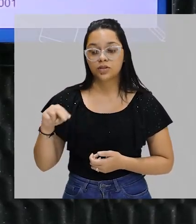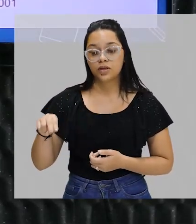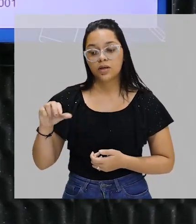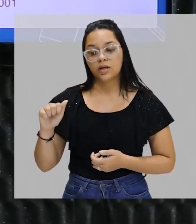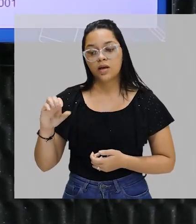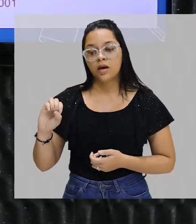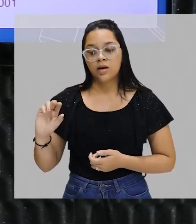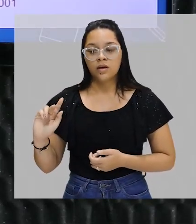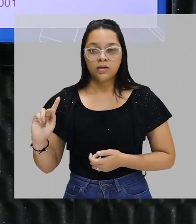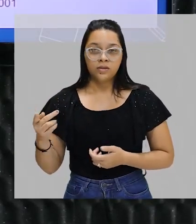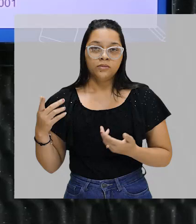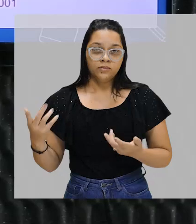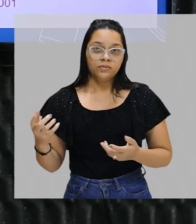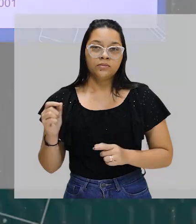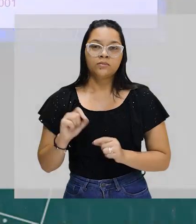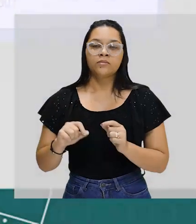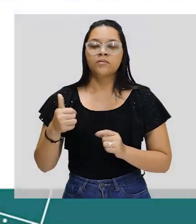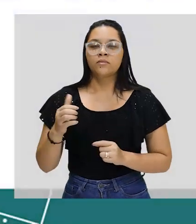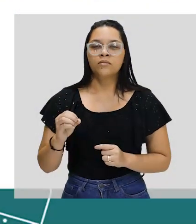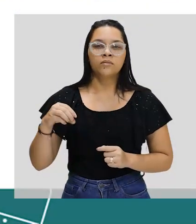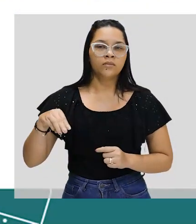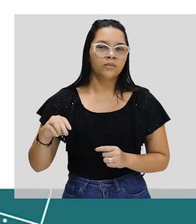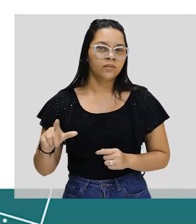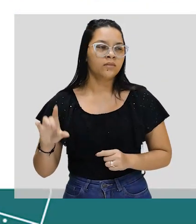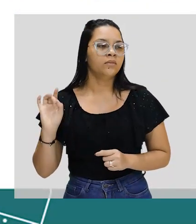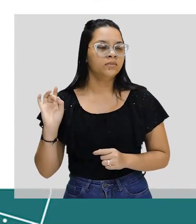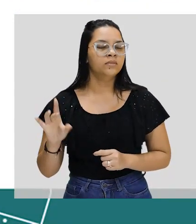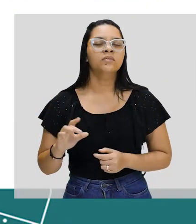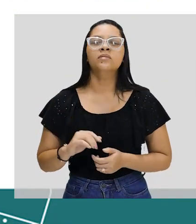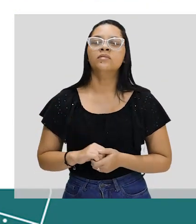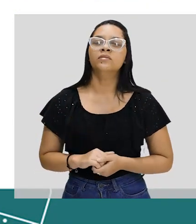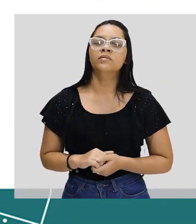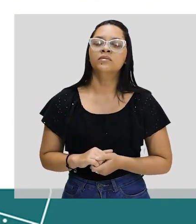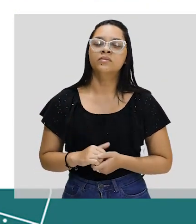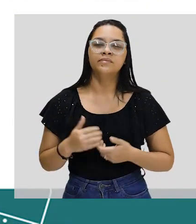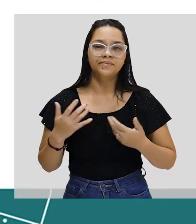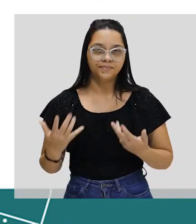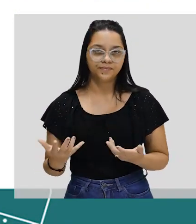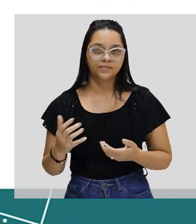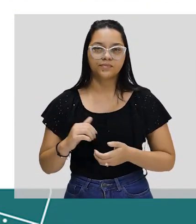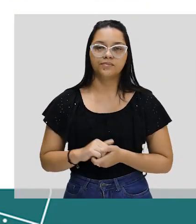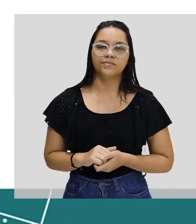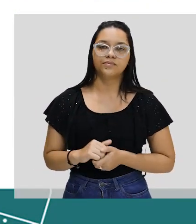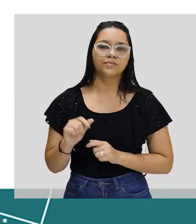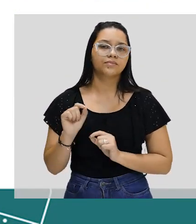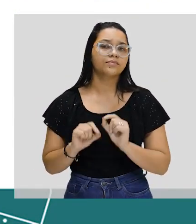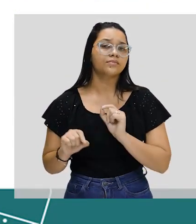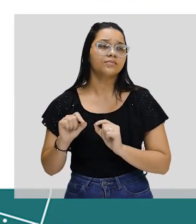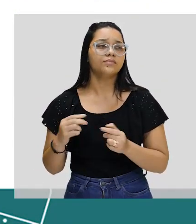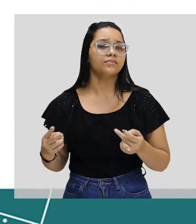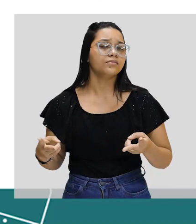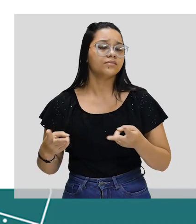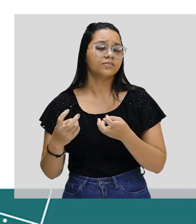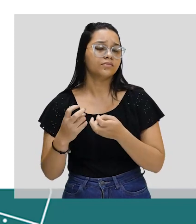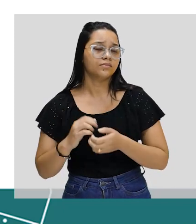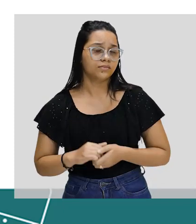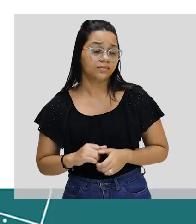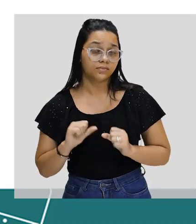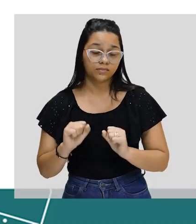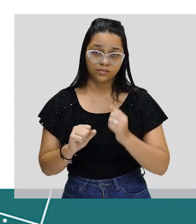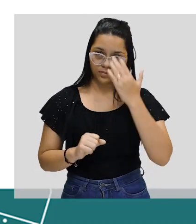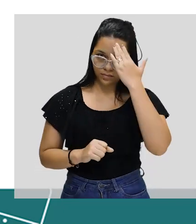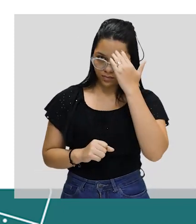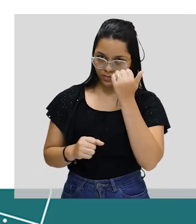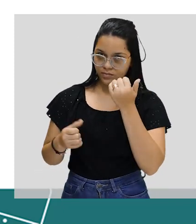sódio, ou seja, foram gastos 10 ml. Tá certo? Então, olha só, vamos